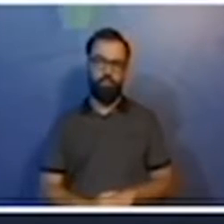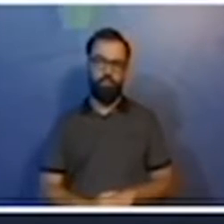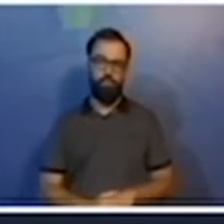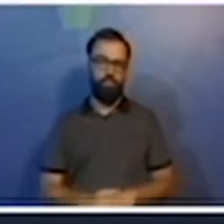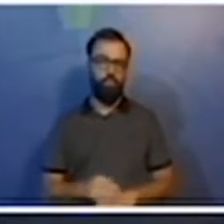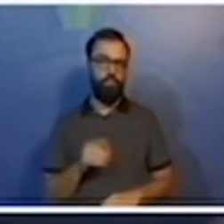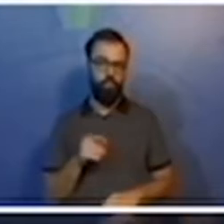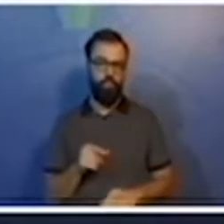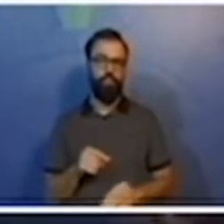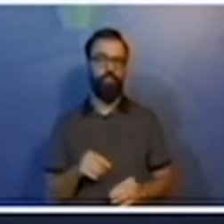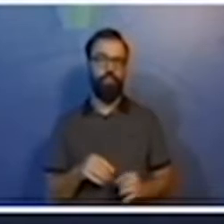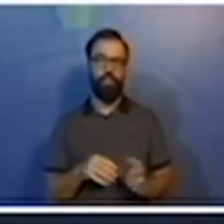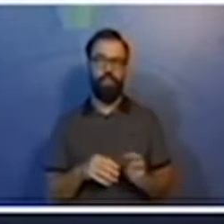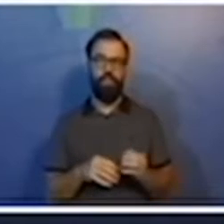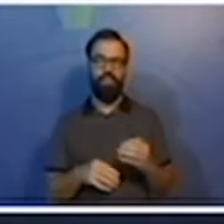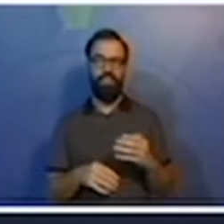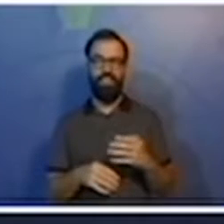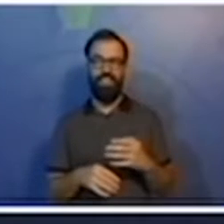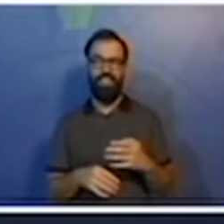ter um